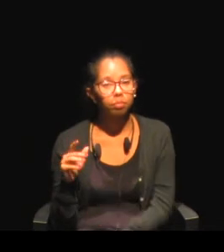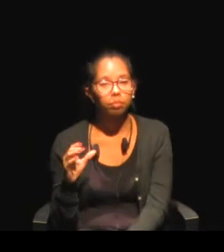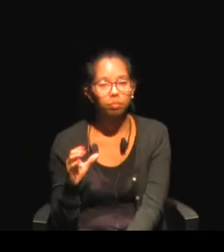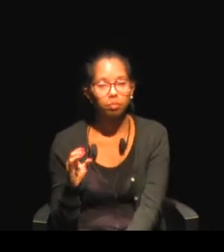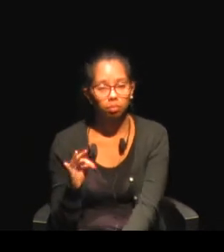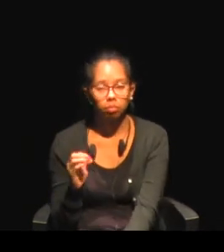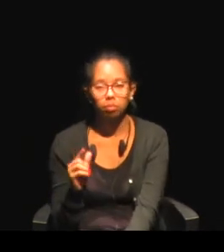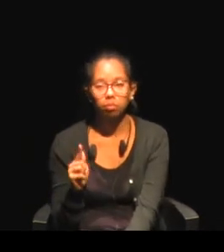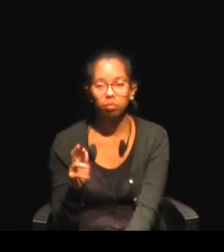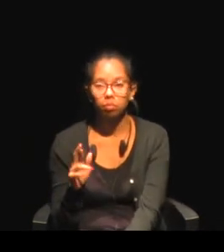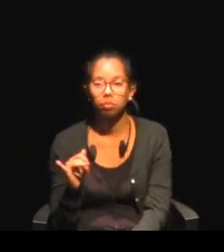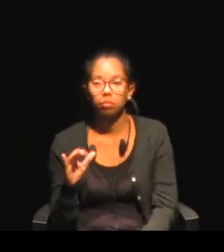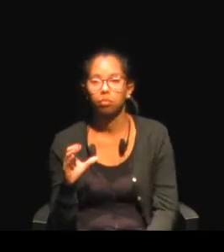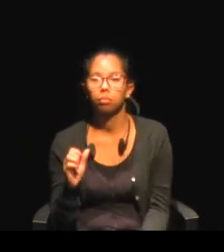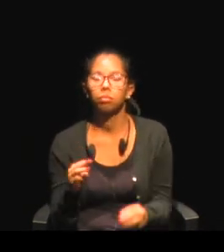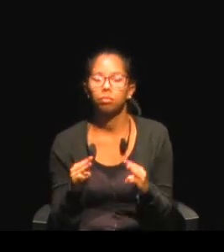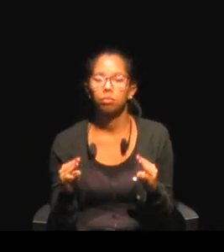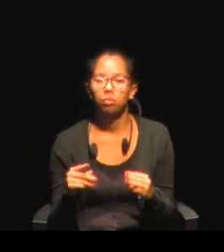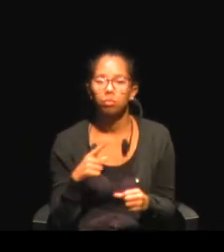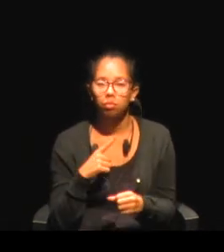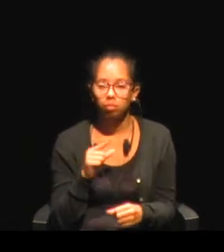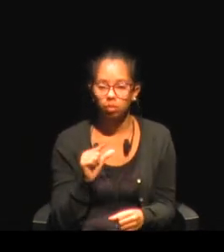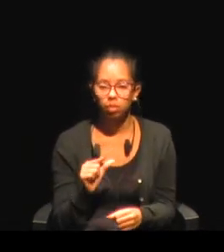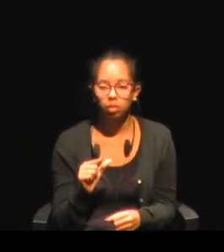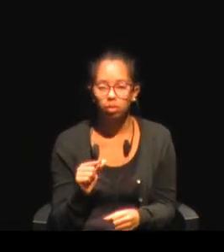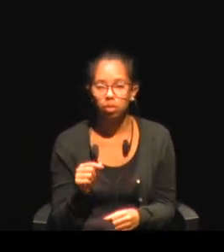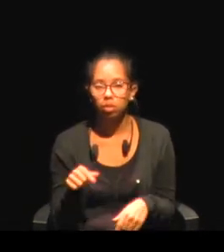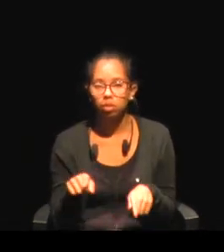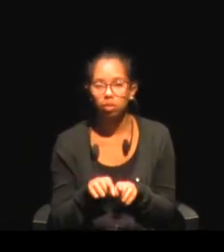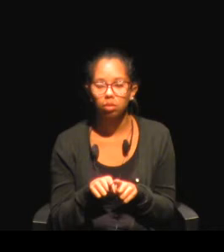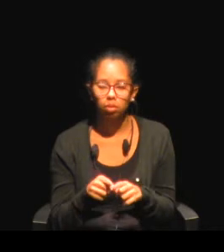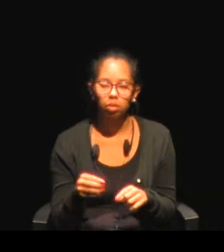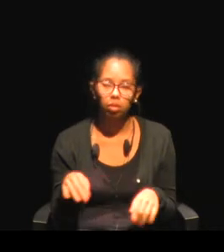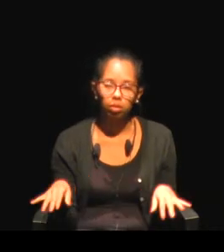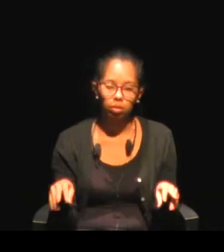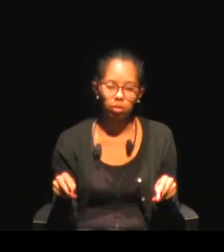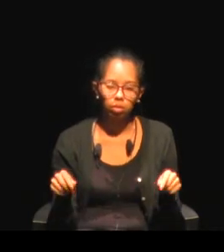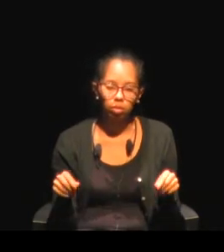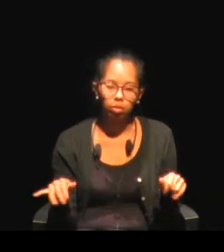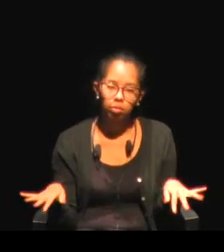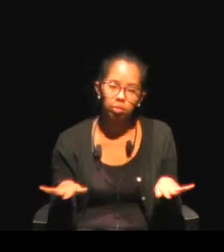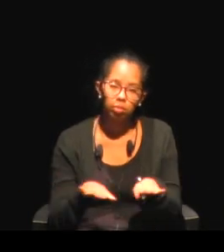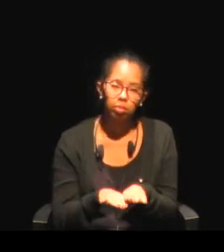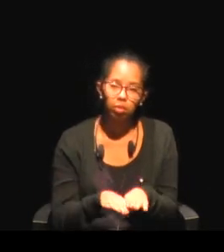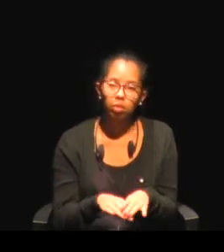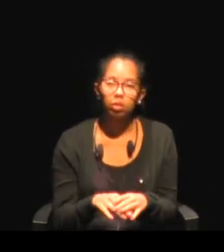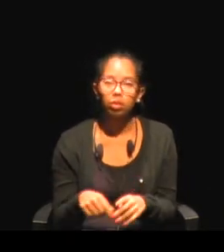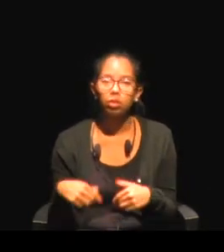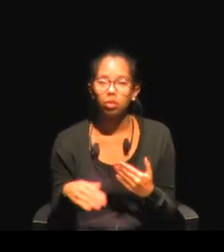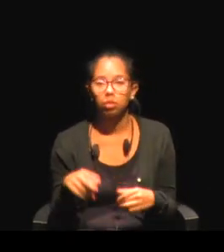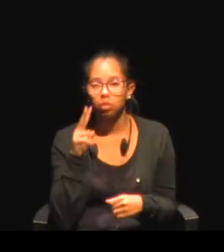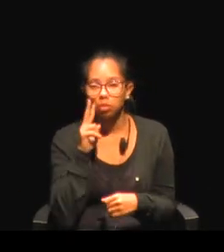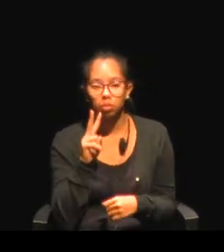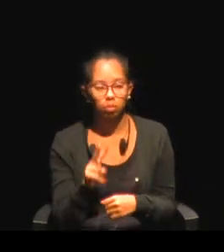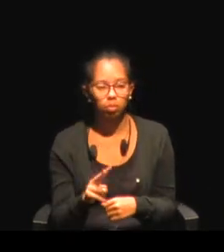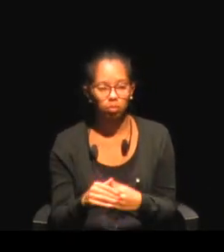A parte expográfica do museu nessa posição, tem um pequeno auditório aqui que está enterrado na pedra, essa é a nossa proposta, com um